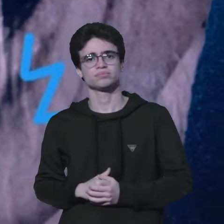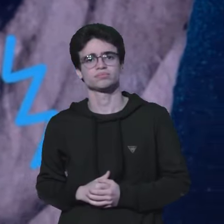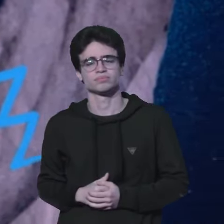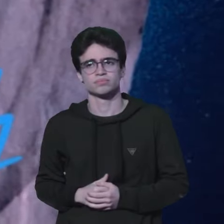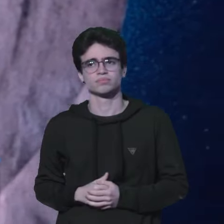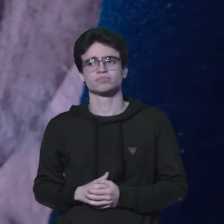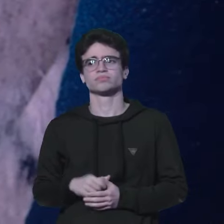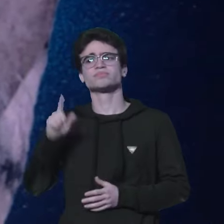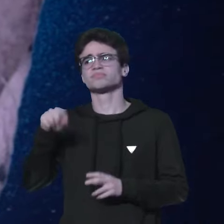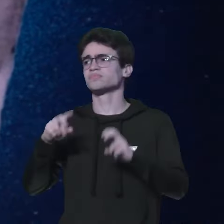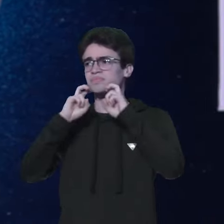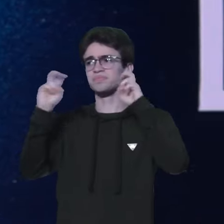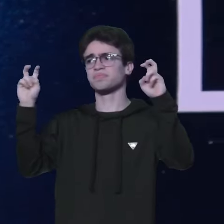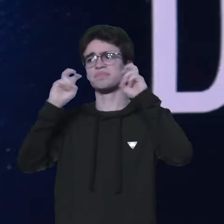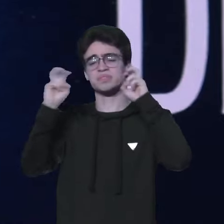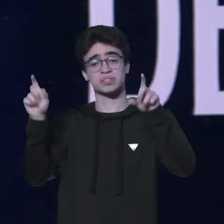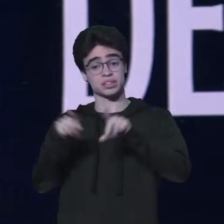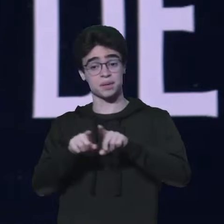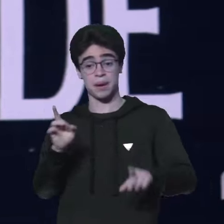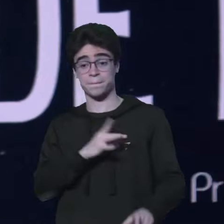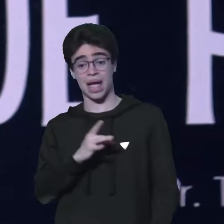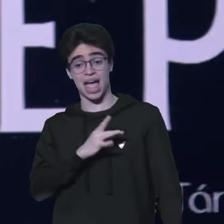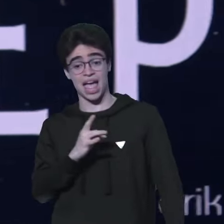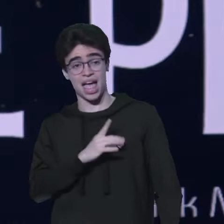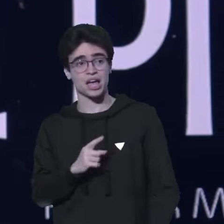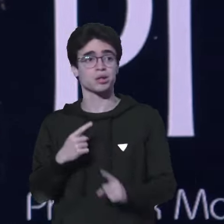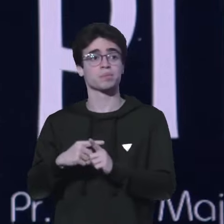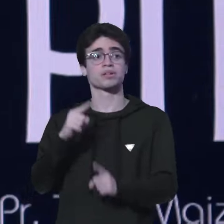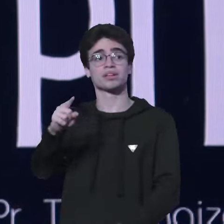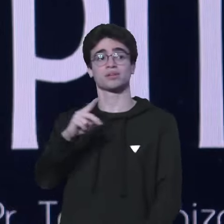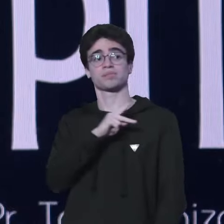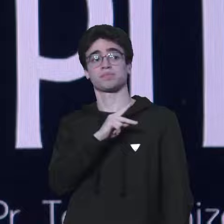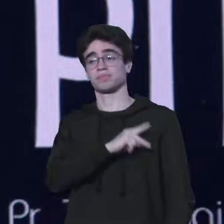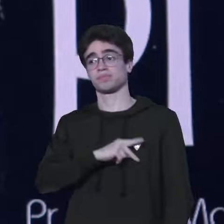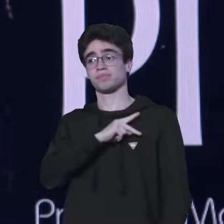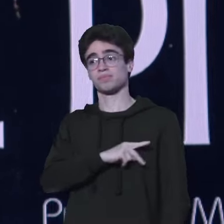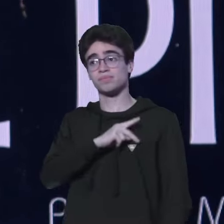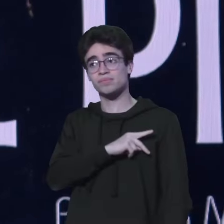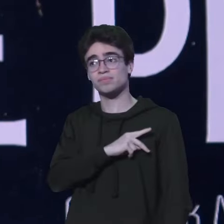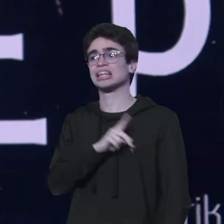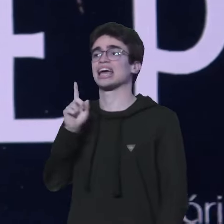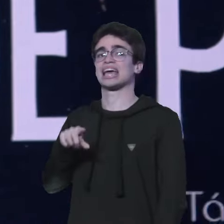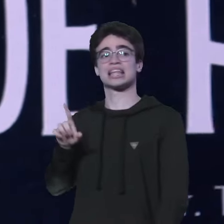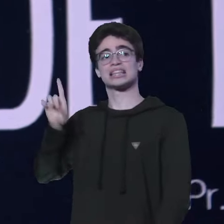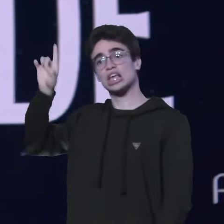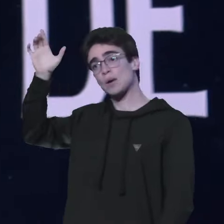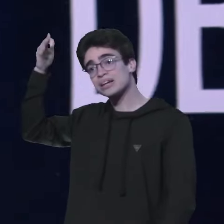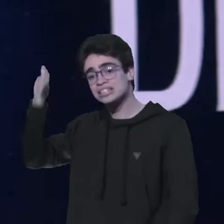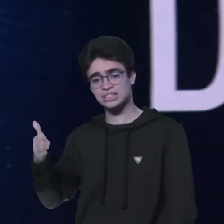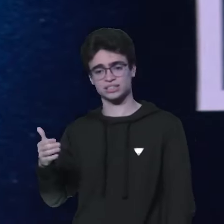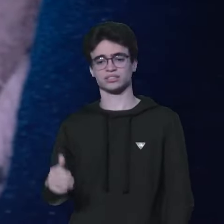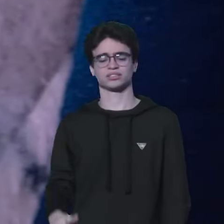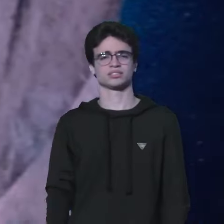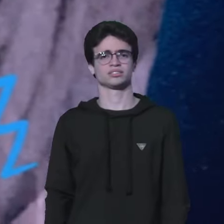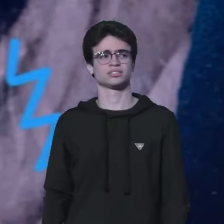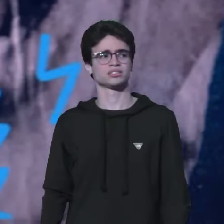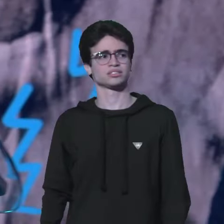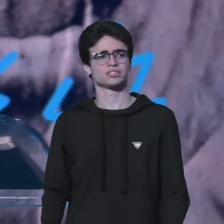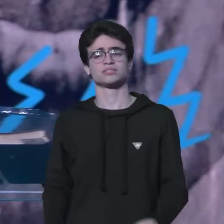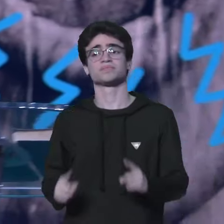Era um grito de medo também, porque sabia que Paulo era cheio da presença de Deus, mas também era um